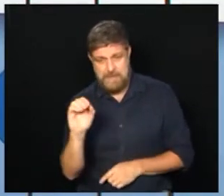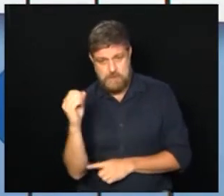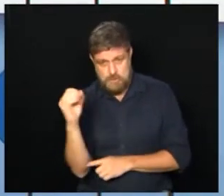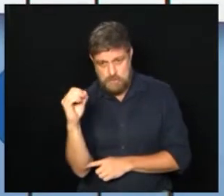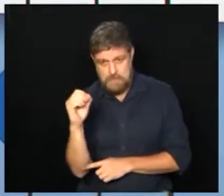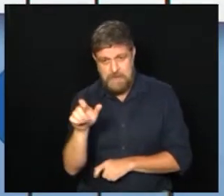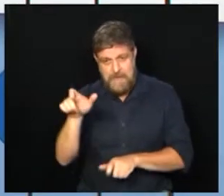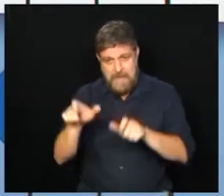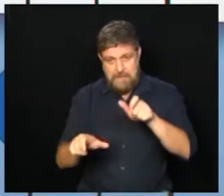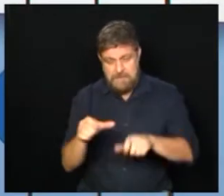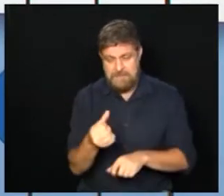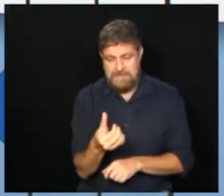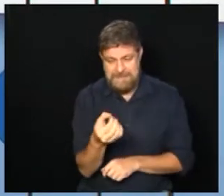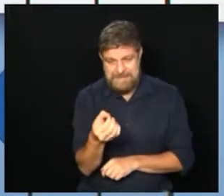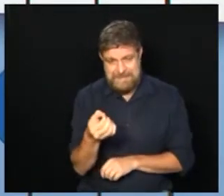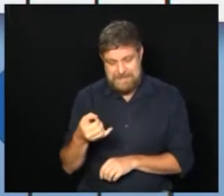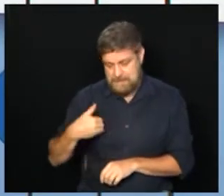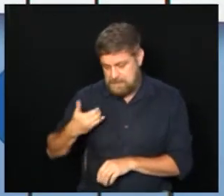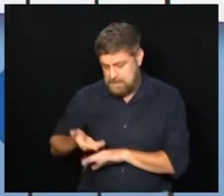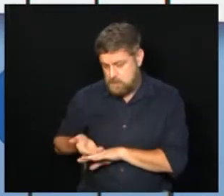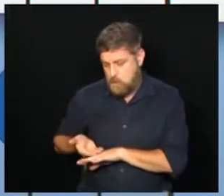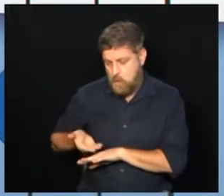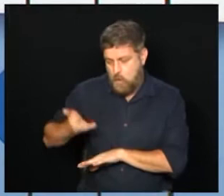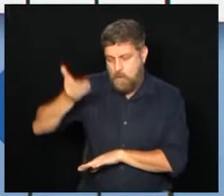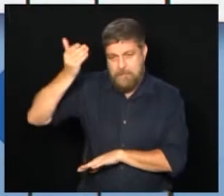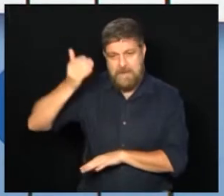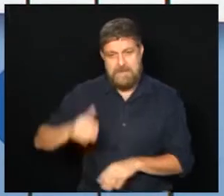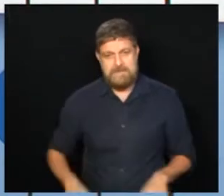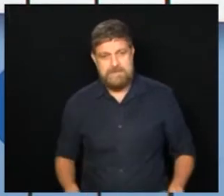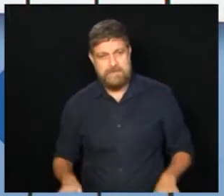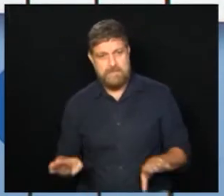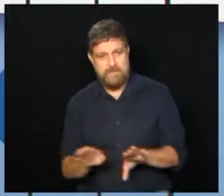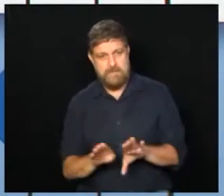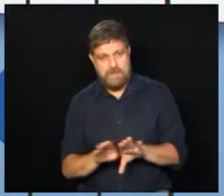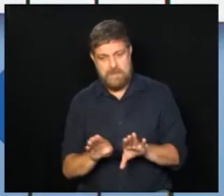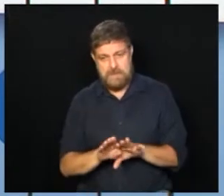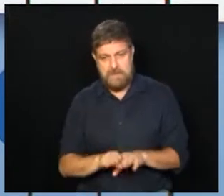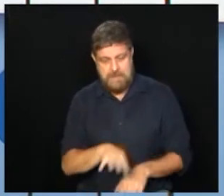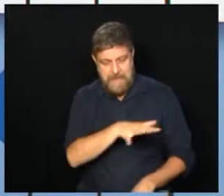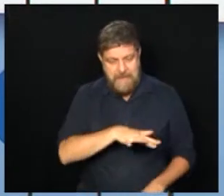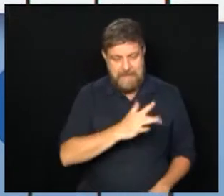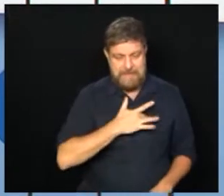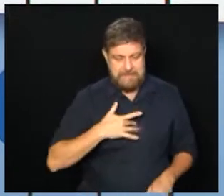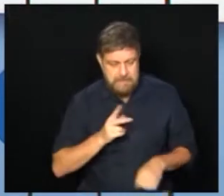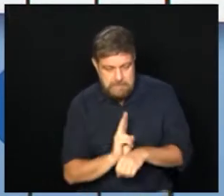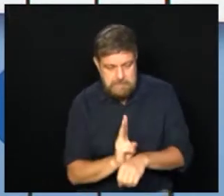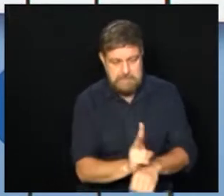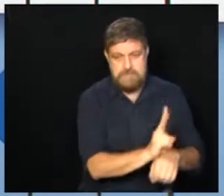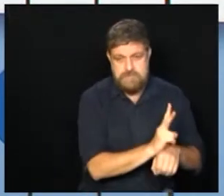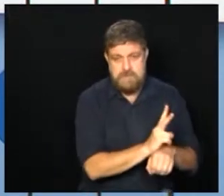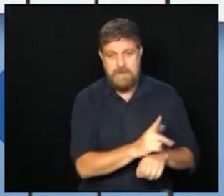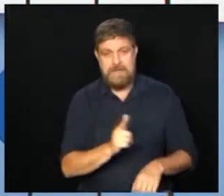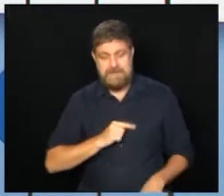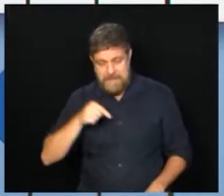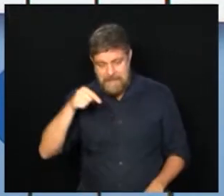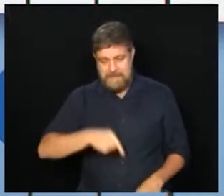pessoas com 60 anos ou mais. E de acordo ainda com o levantamento da Devisa, aqui na nossa cidade são